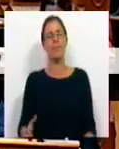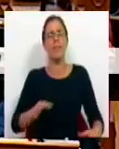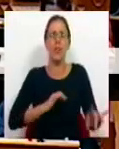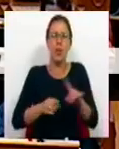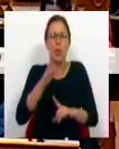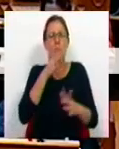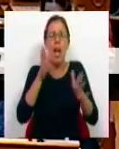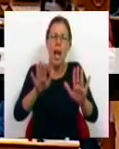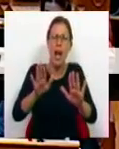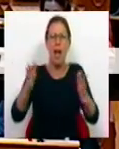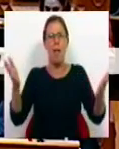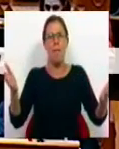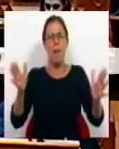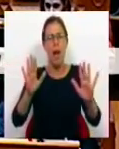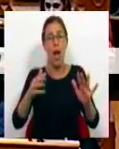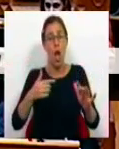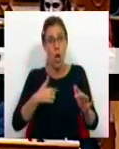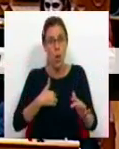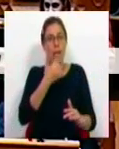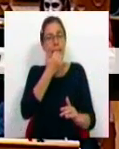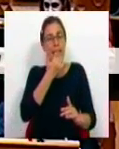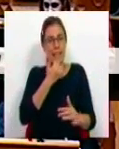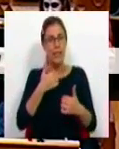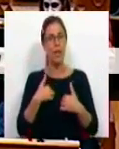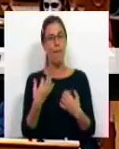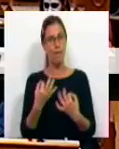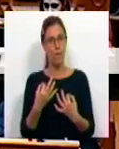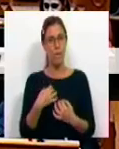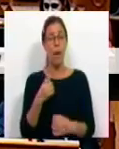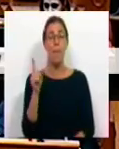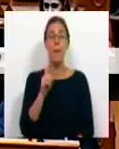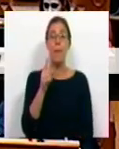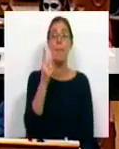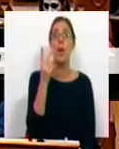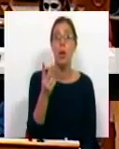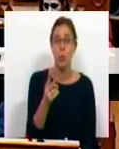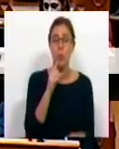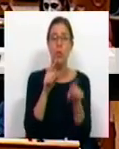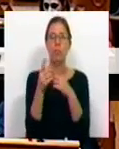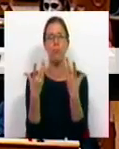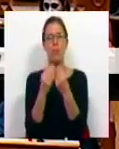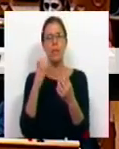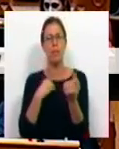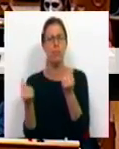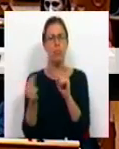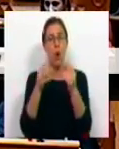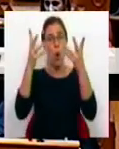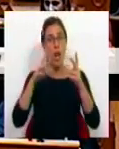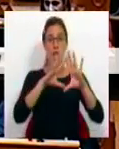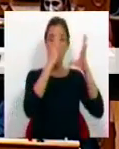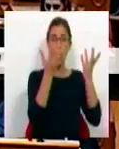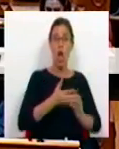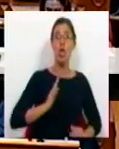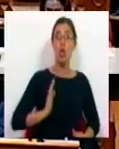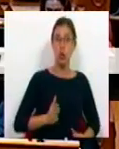Senhores deputados, tenham calma. Eu tive o prazer de estar duas vezes com deputados do CDS a debater este orçamento na